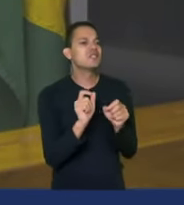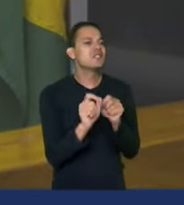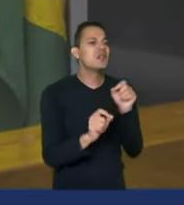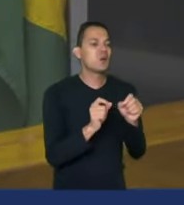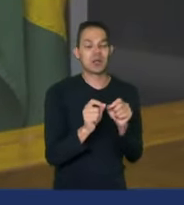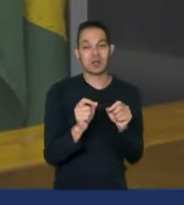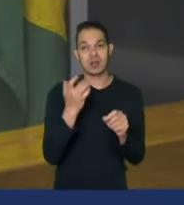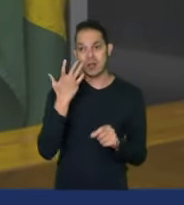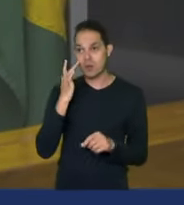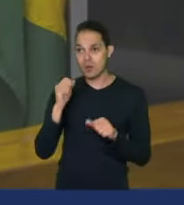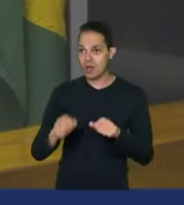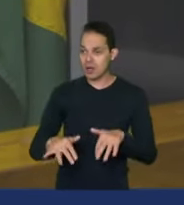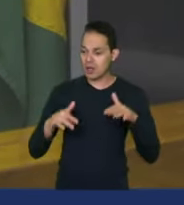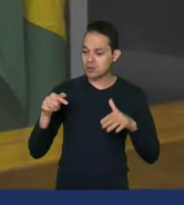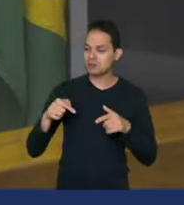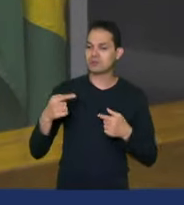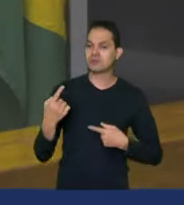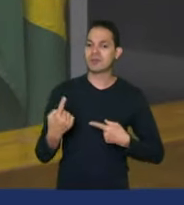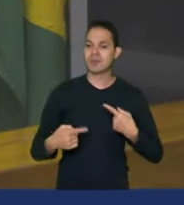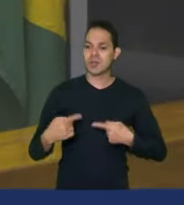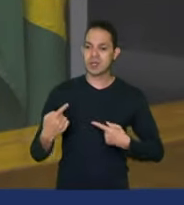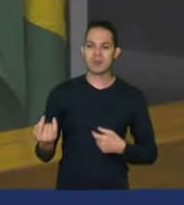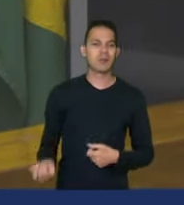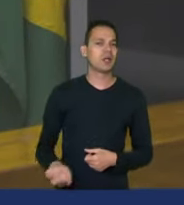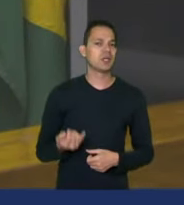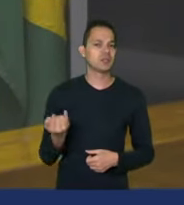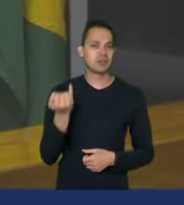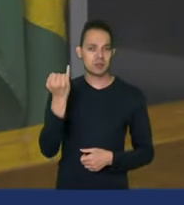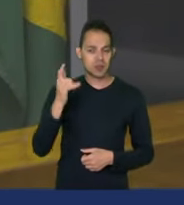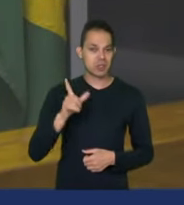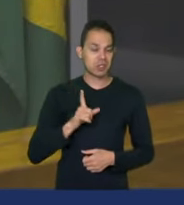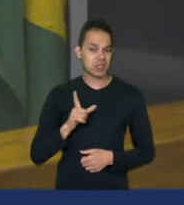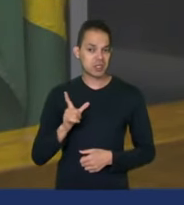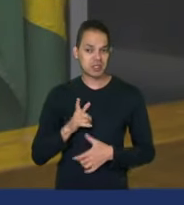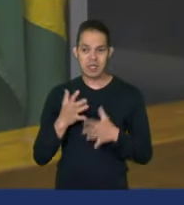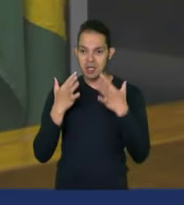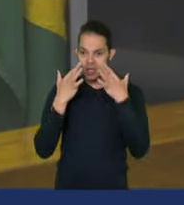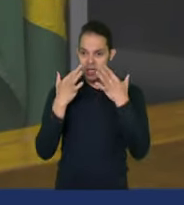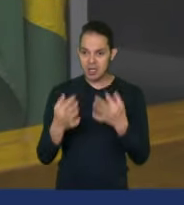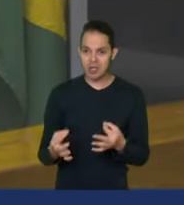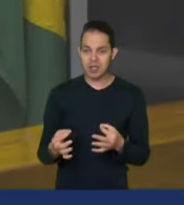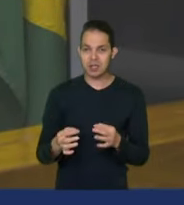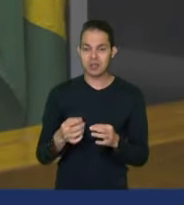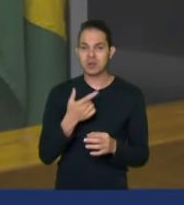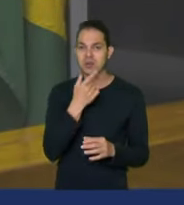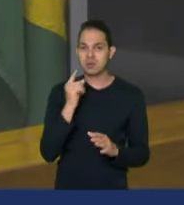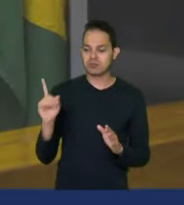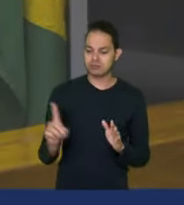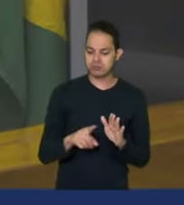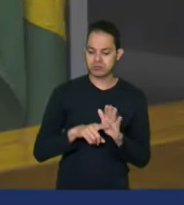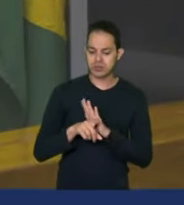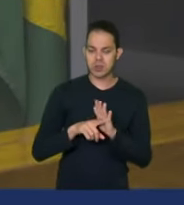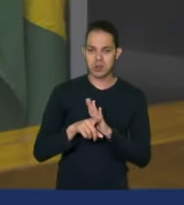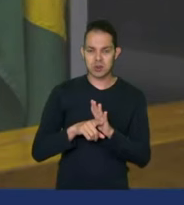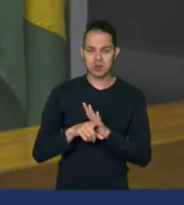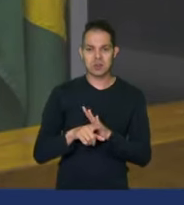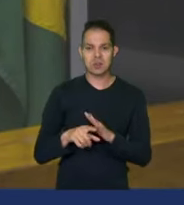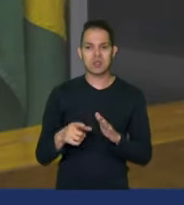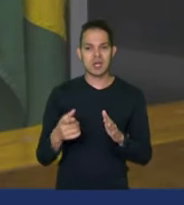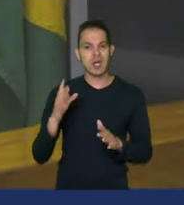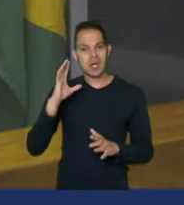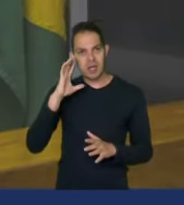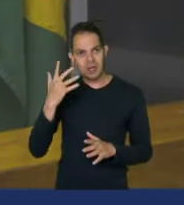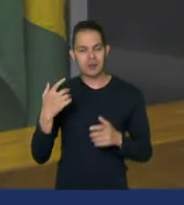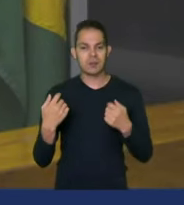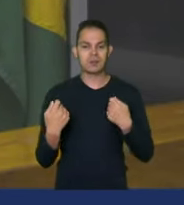plenário, né, esse debate, ele é muito importante. Eu ouvi aqui a fala do nosso consultor e acredito que nós temos sim que achar uma saída,